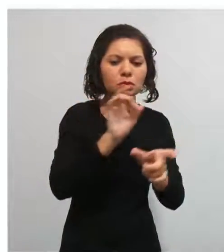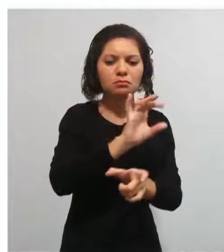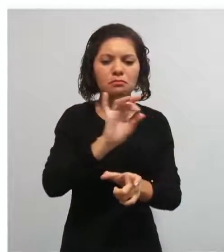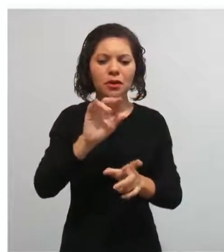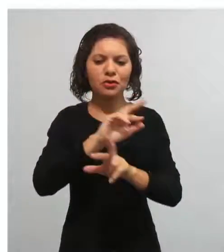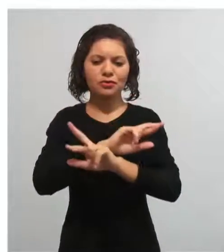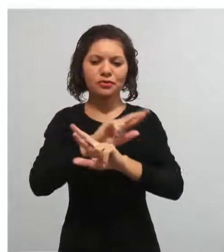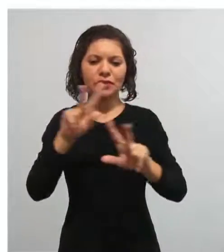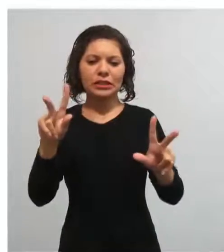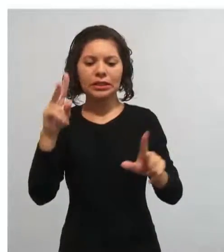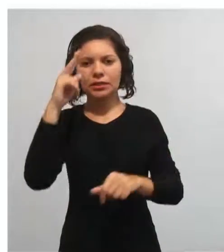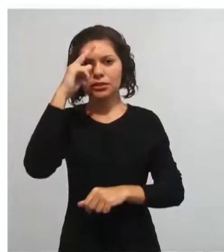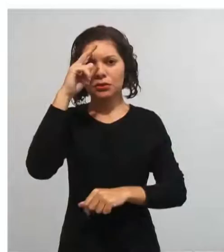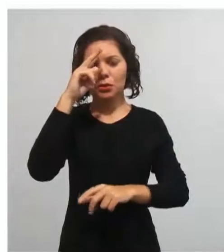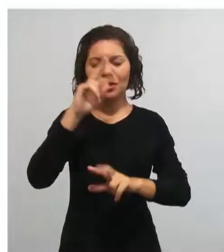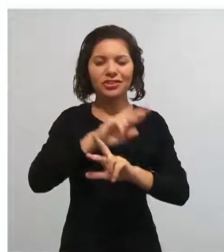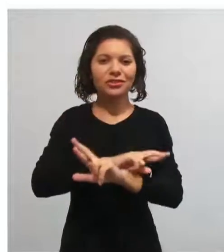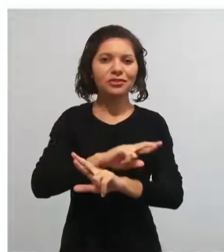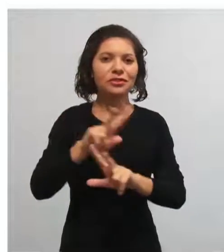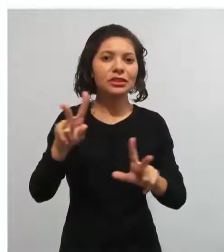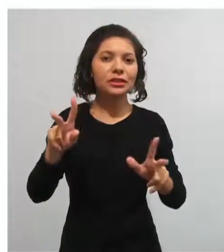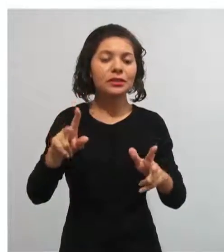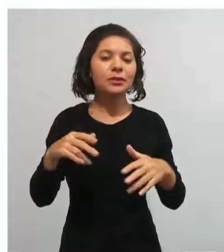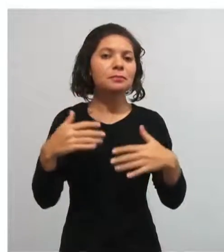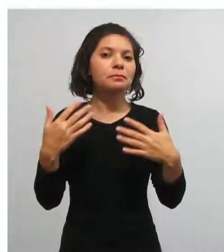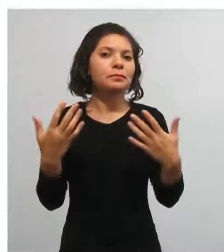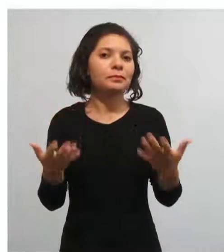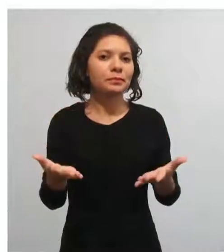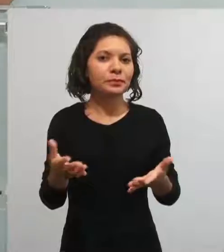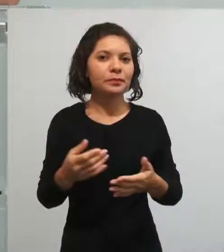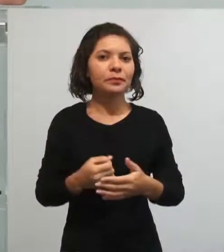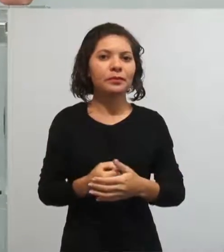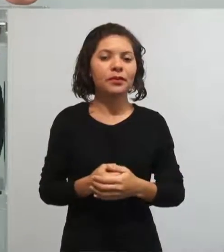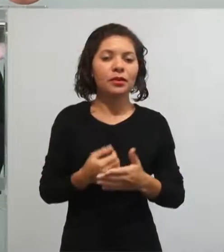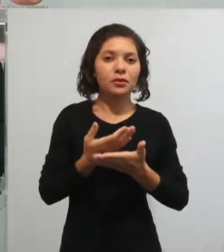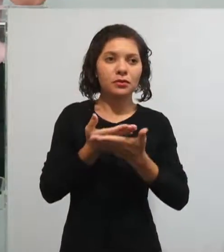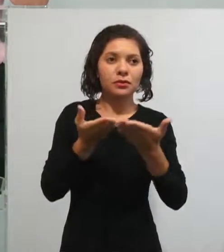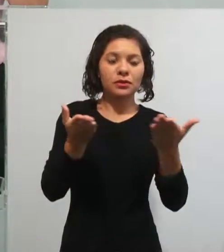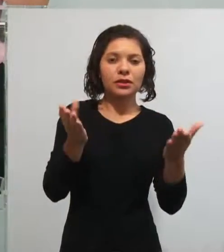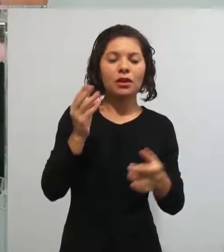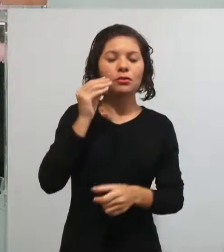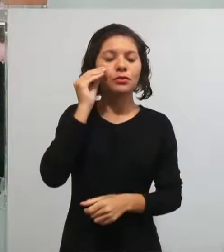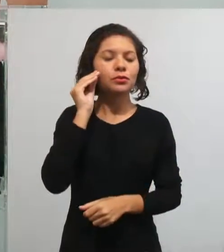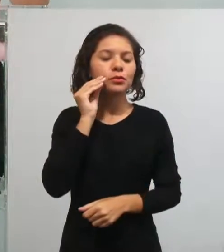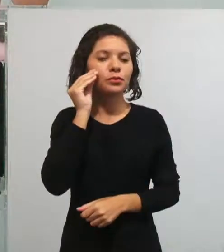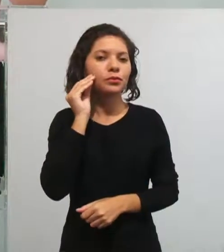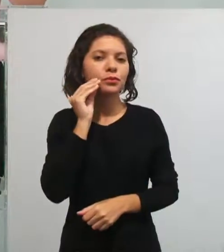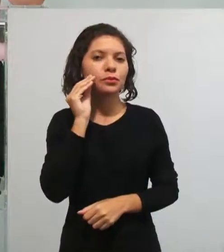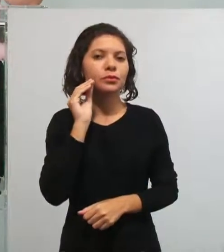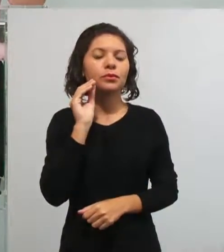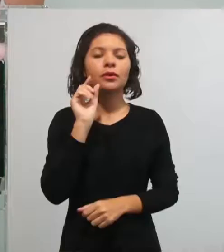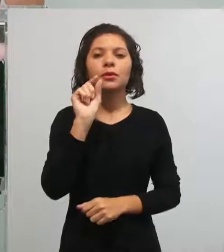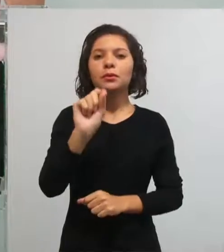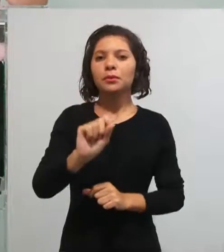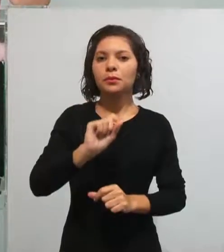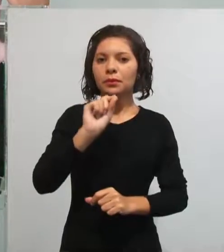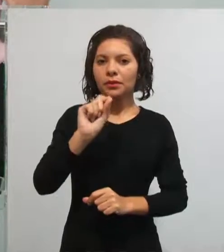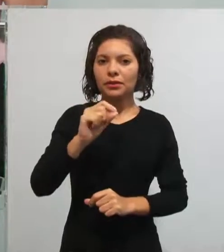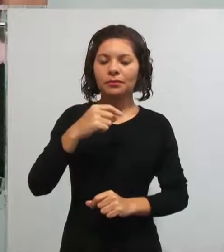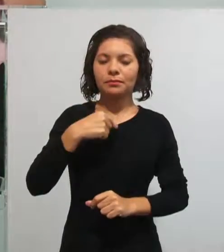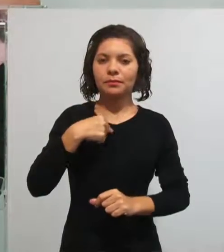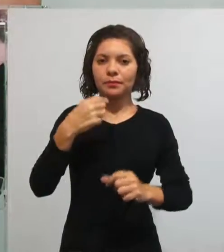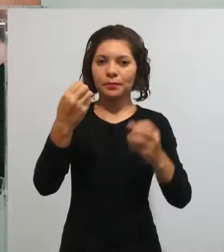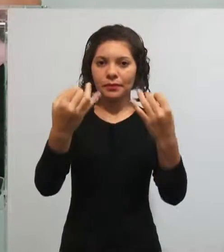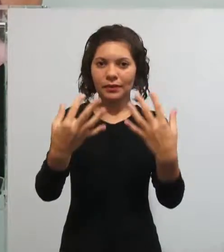leitura. Então, uma forma bem bacana de vocês experimentarem isso que eu estou falando